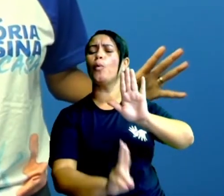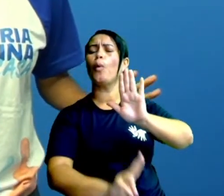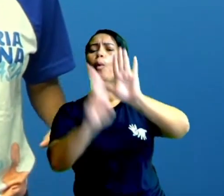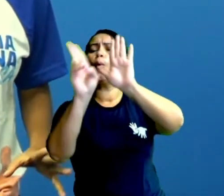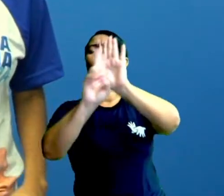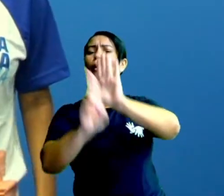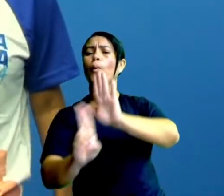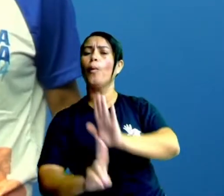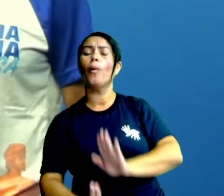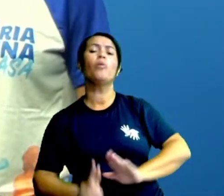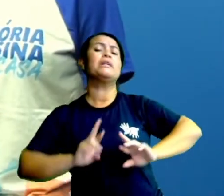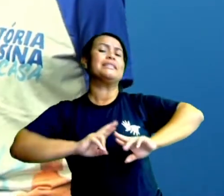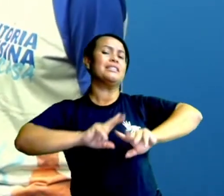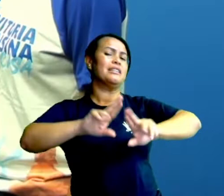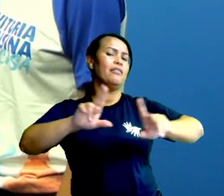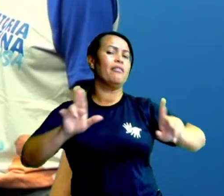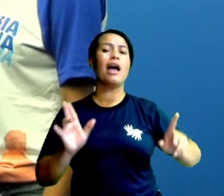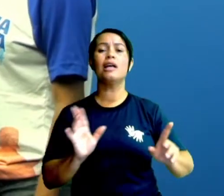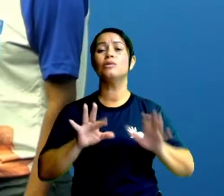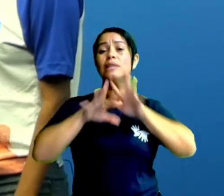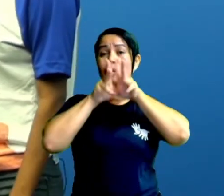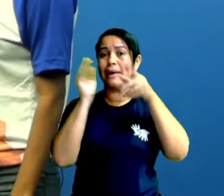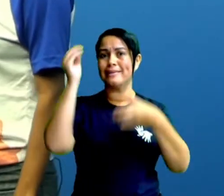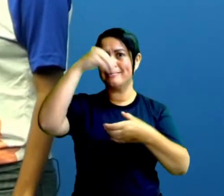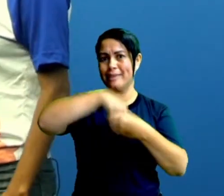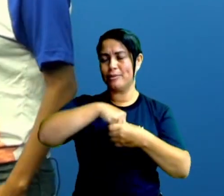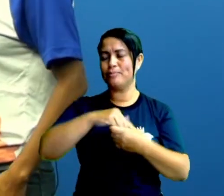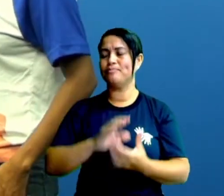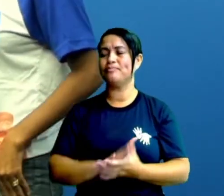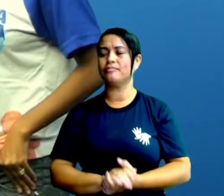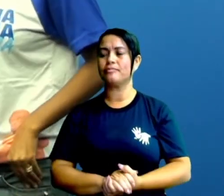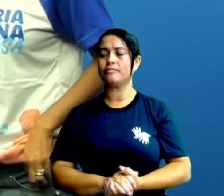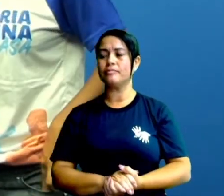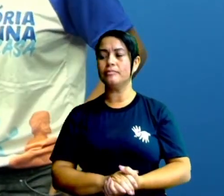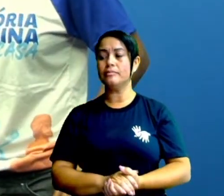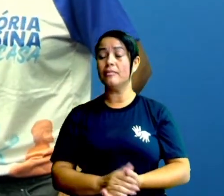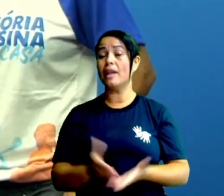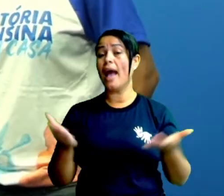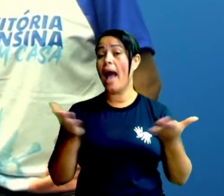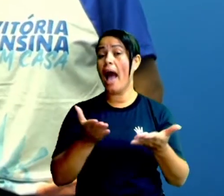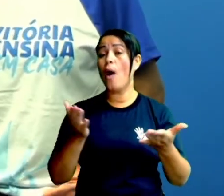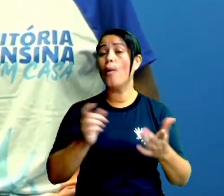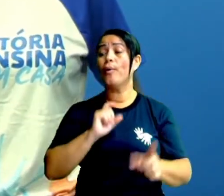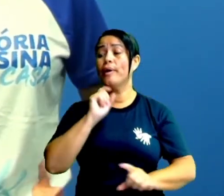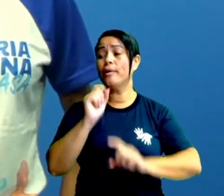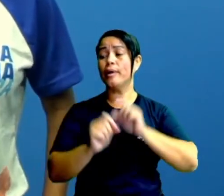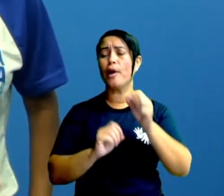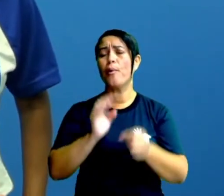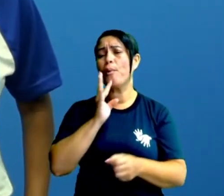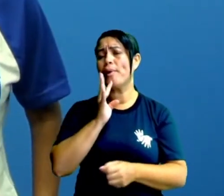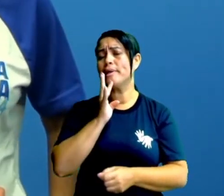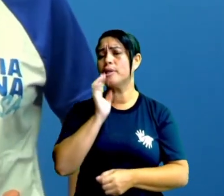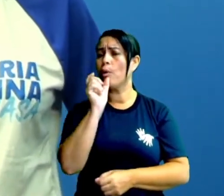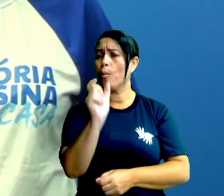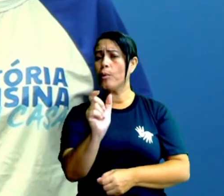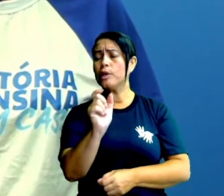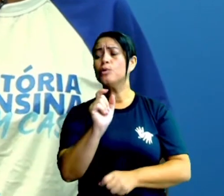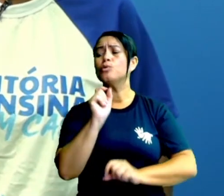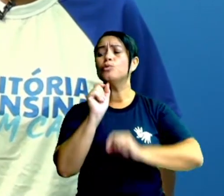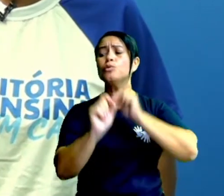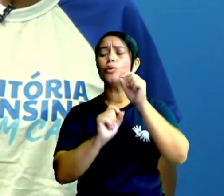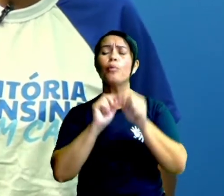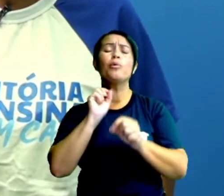muitos animais dentro dele e agora nós vamos conhecer um pouquinho